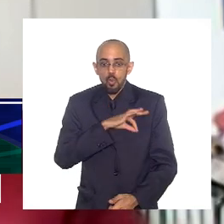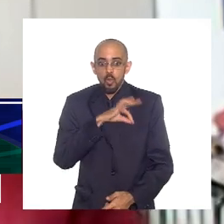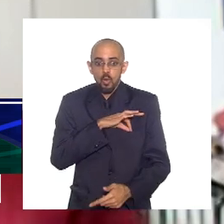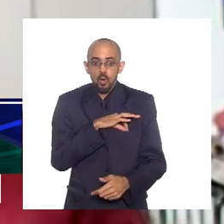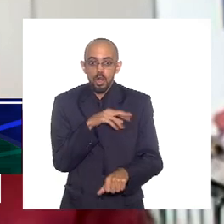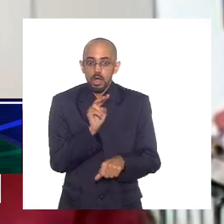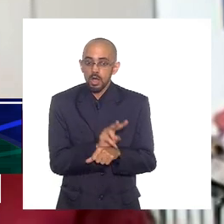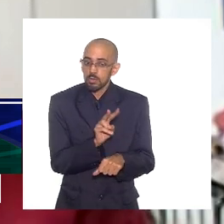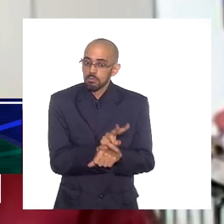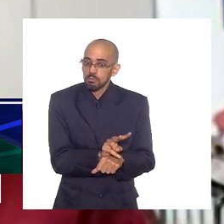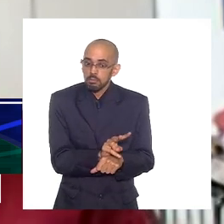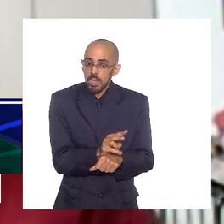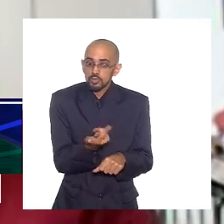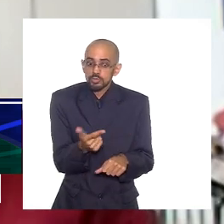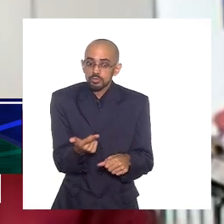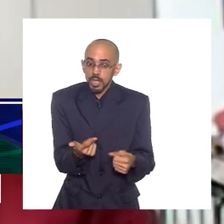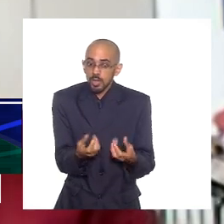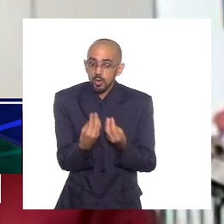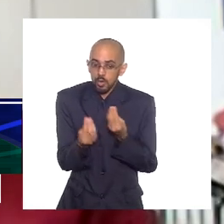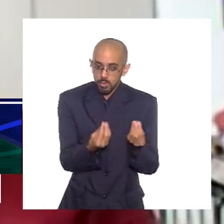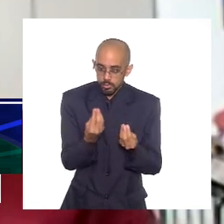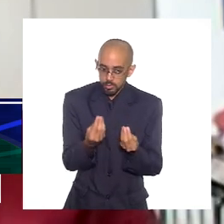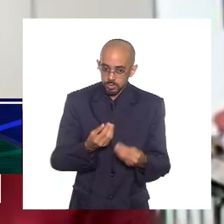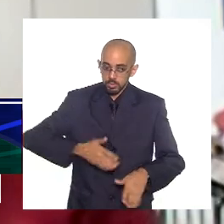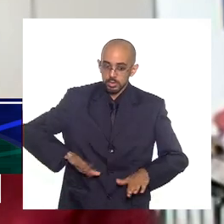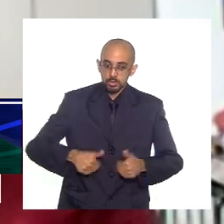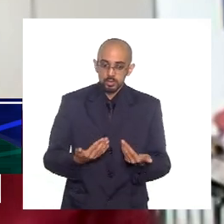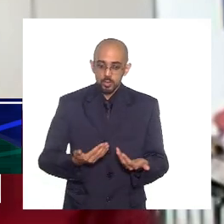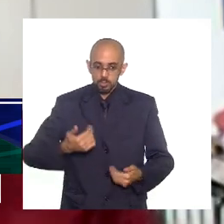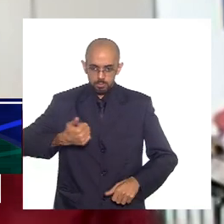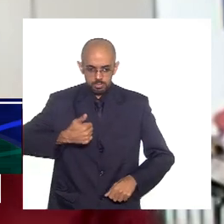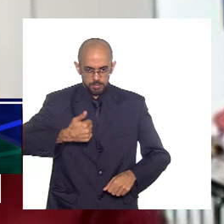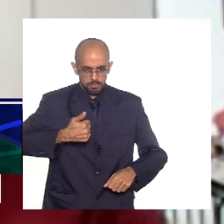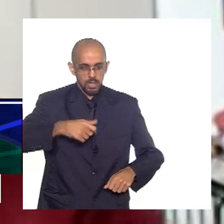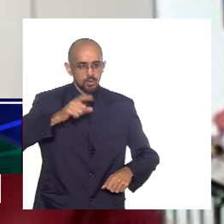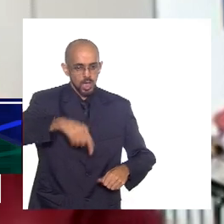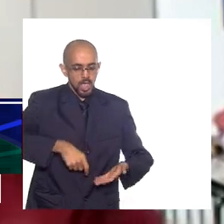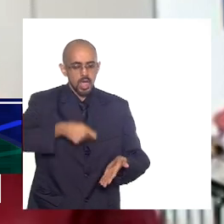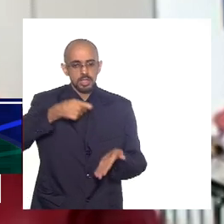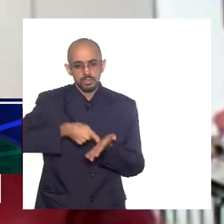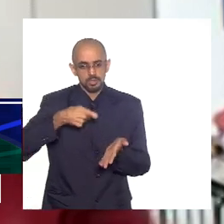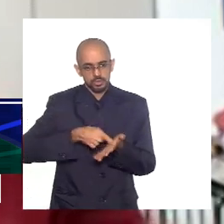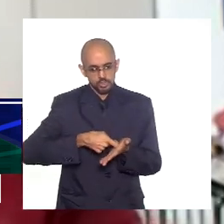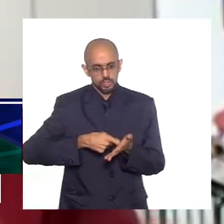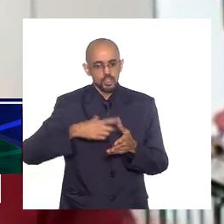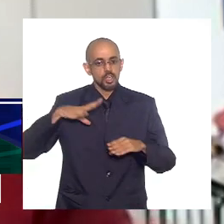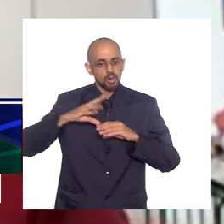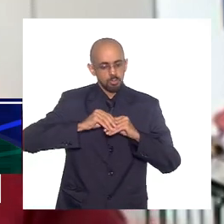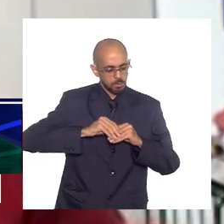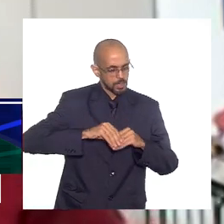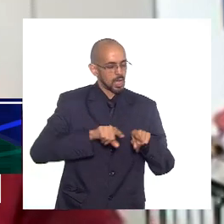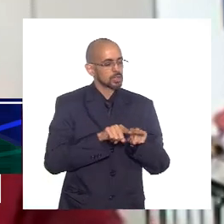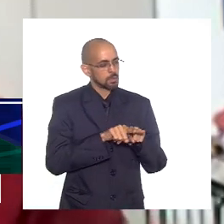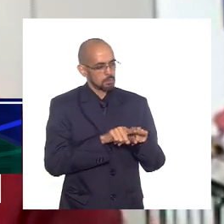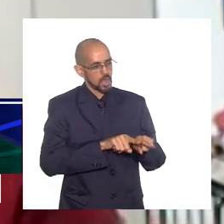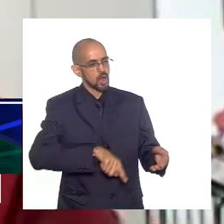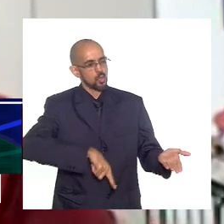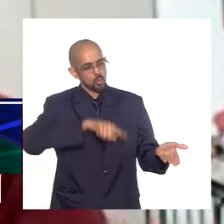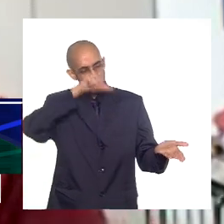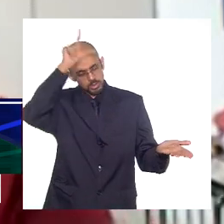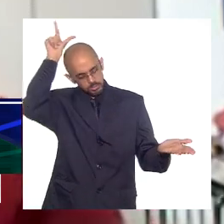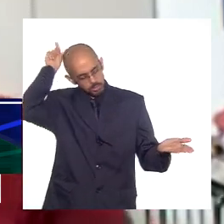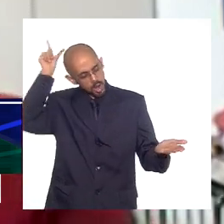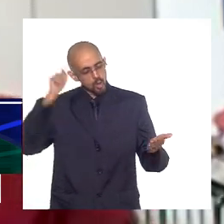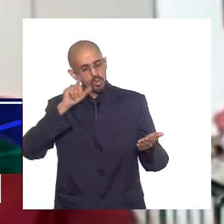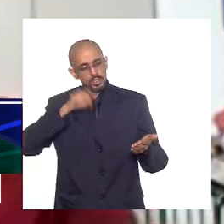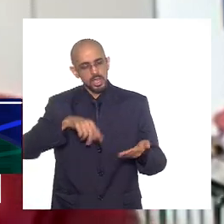empréstimo que dê jeito numa situação desse tipo. Então, eu queria, em primeiro lugar, fazer essas cobranças, me somar ao deputado Luiz Paulo, que colocou essas questões, que são questões